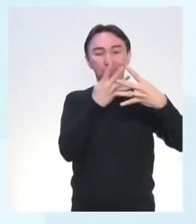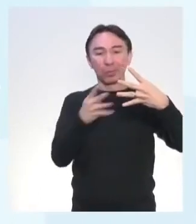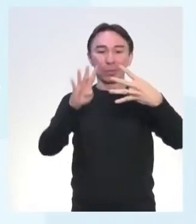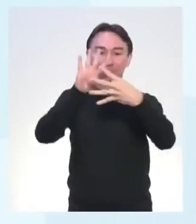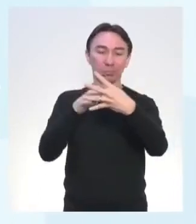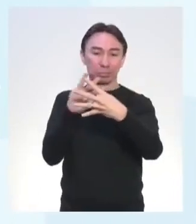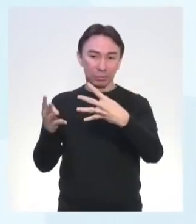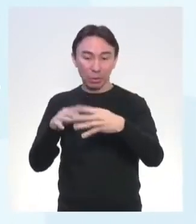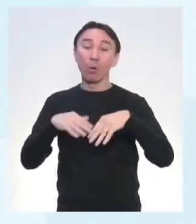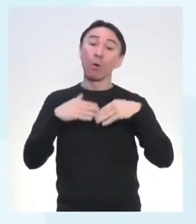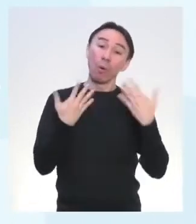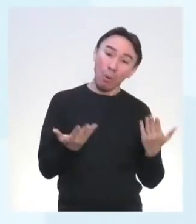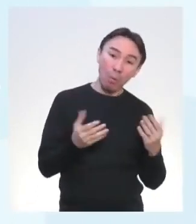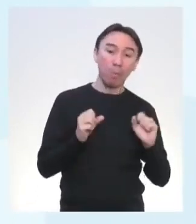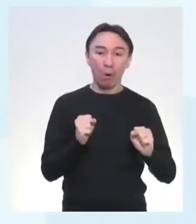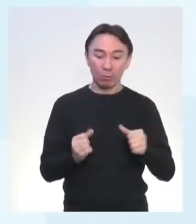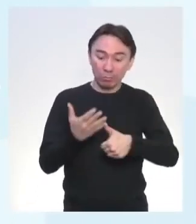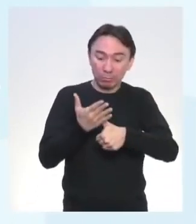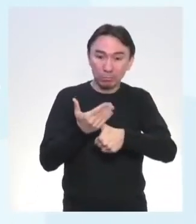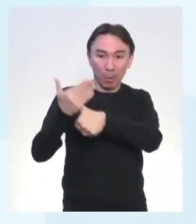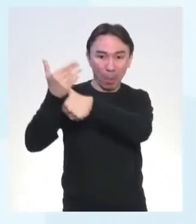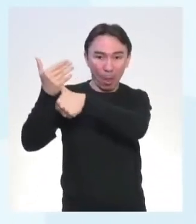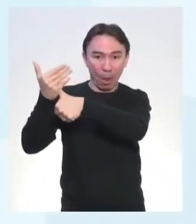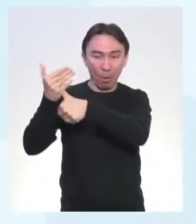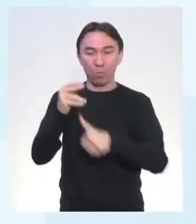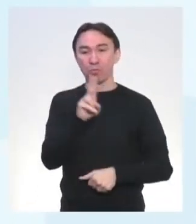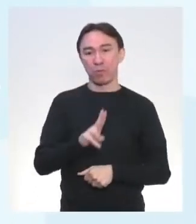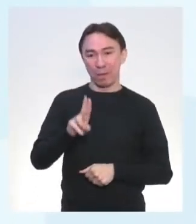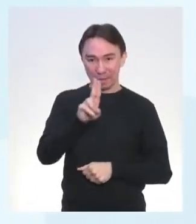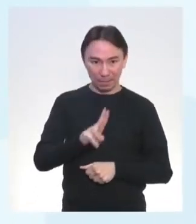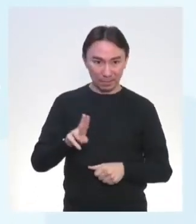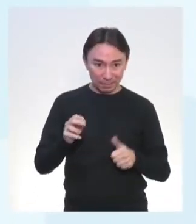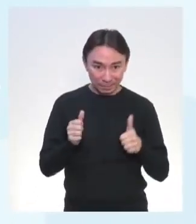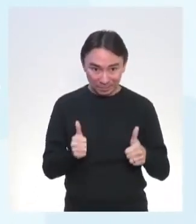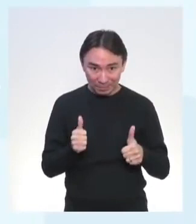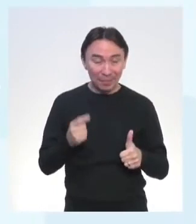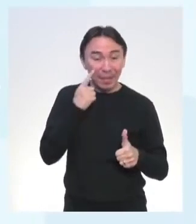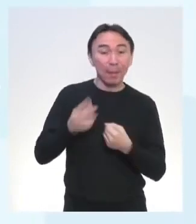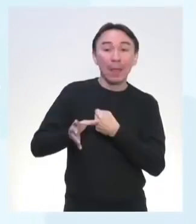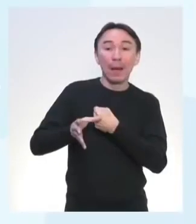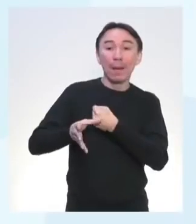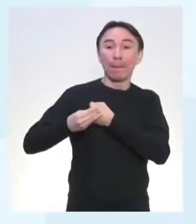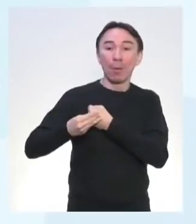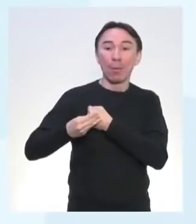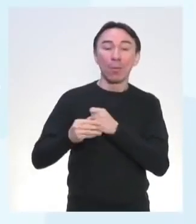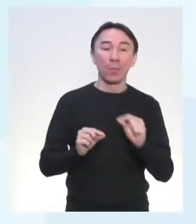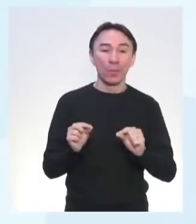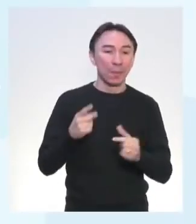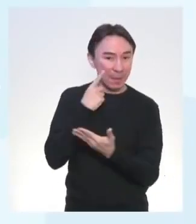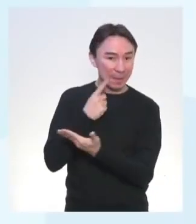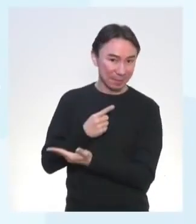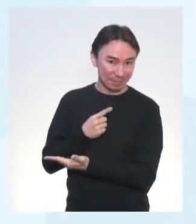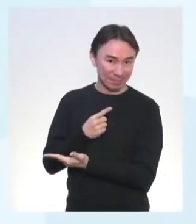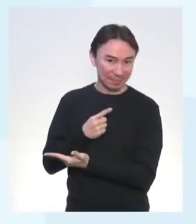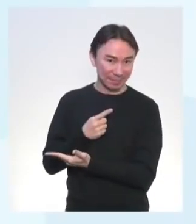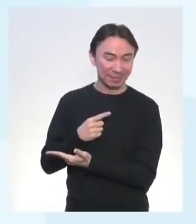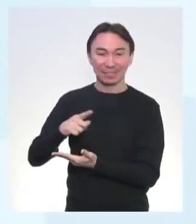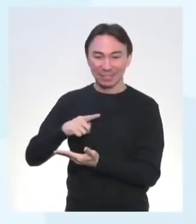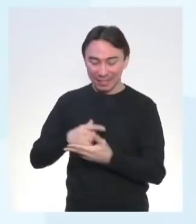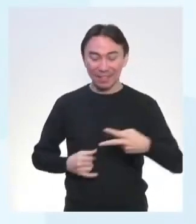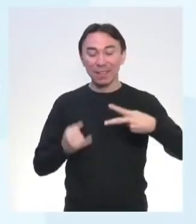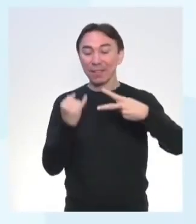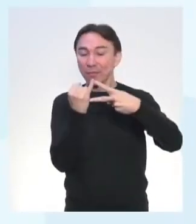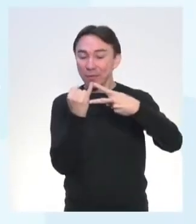de tecnologias digitais. Objetos de conhecimento, ampliação e redução de figuras